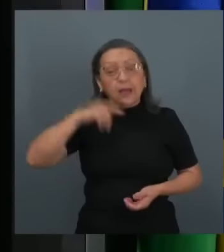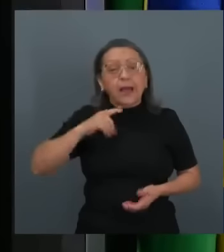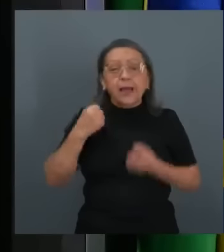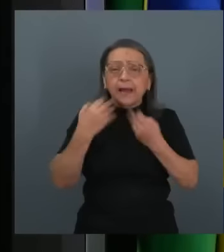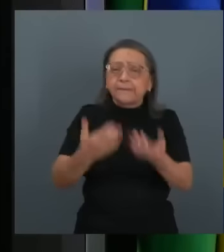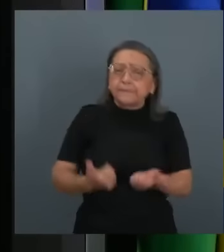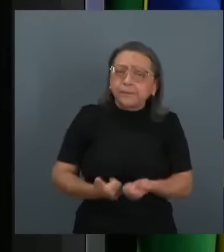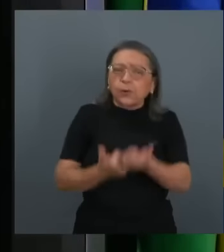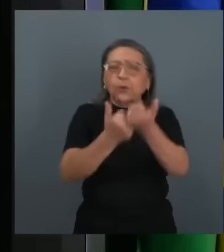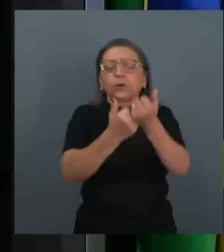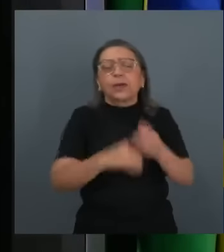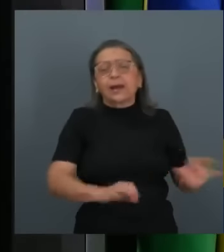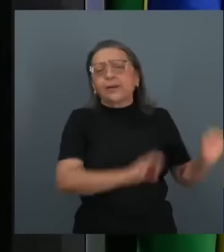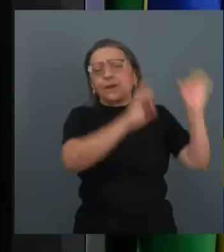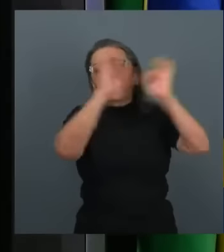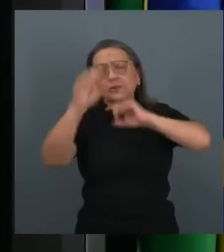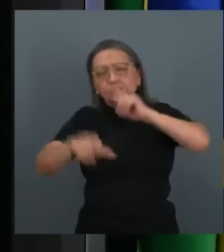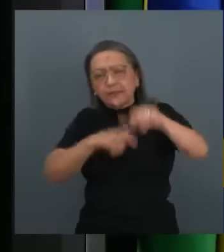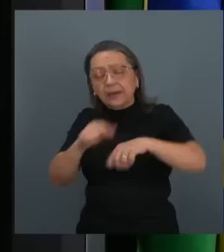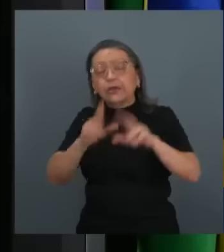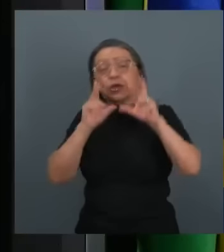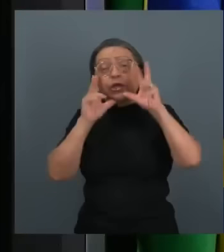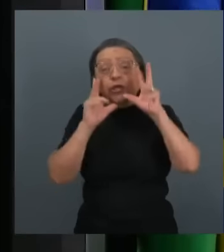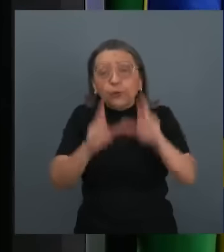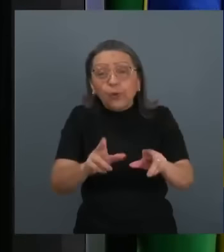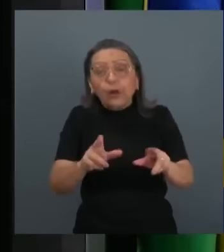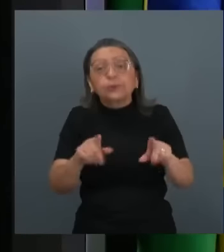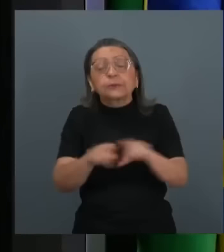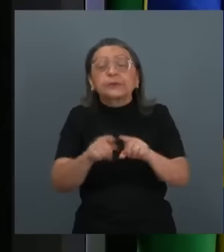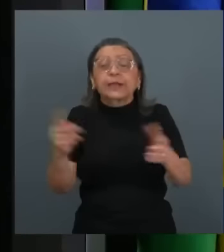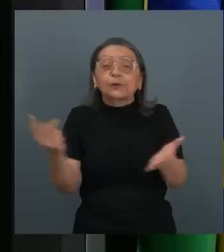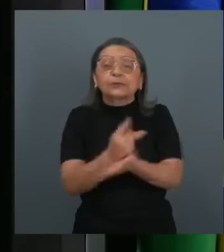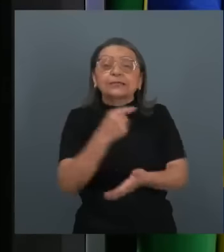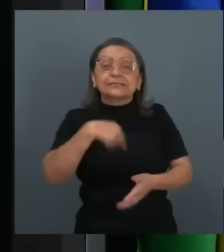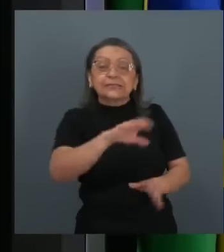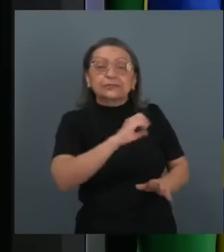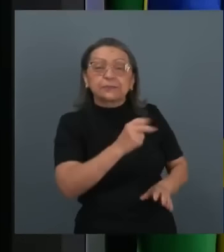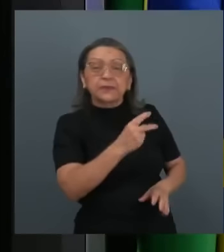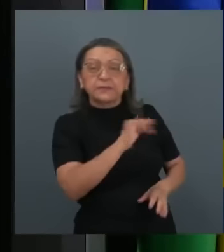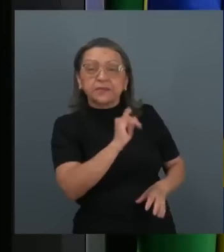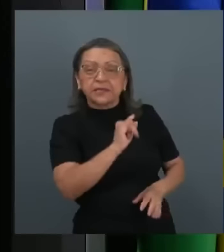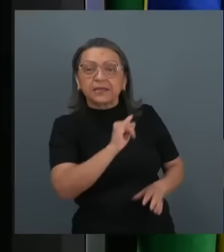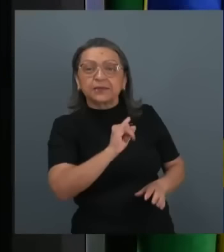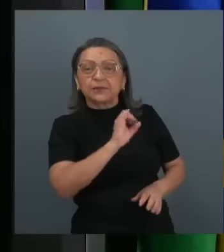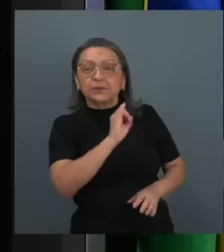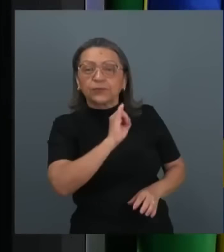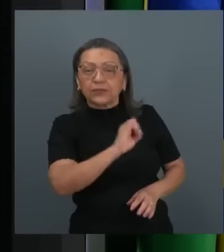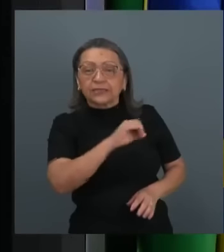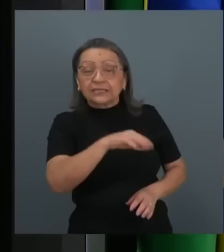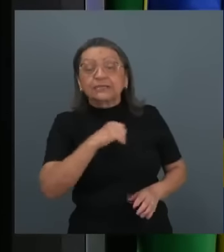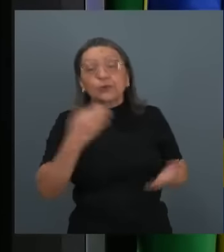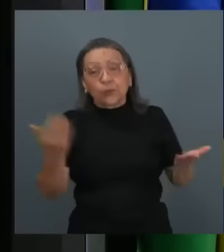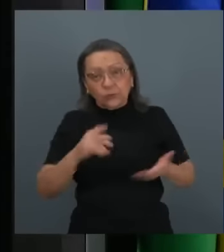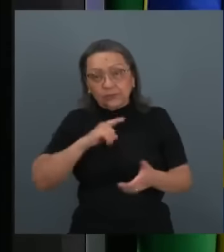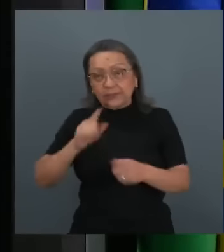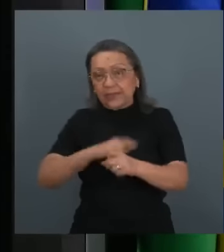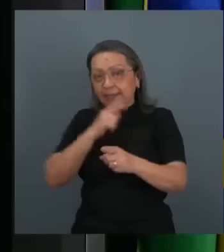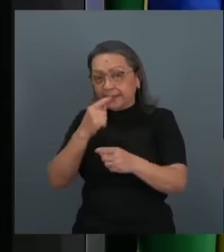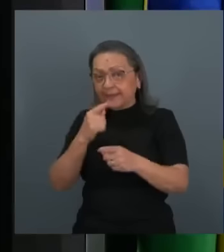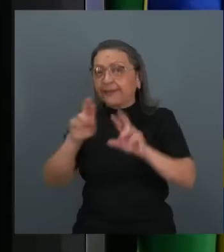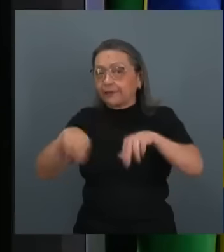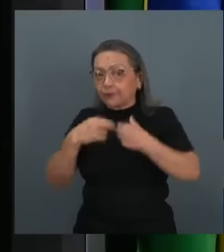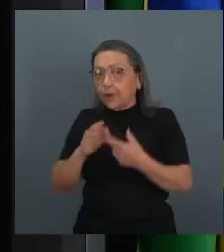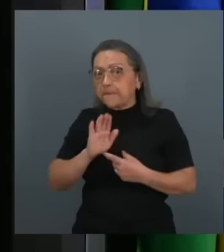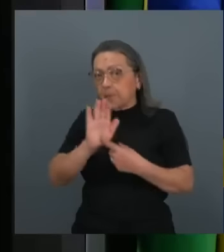CPI, acompanhe os trabalhos, assim como da roubalheira do INSS, que hoje tem mais uma sessão